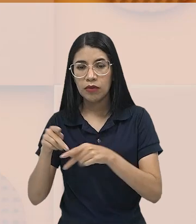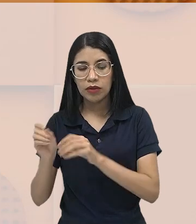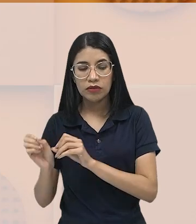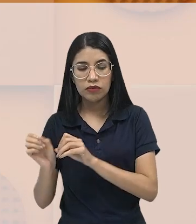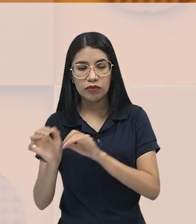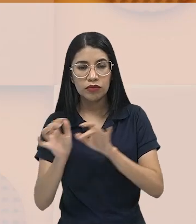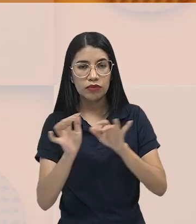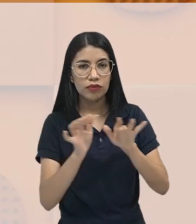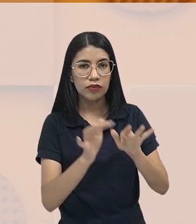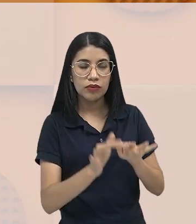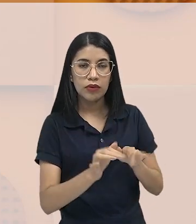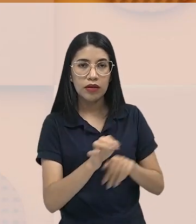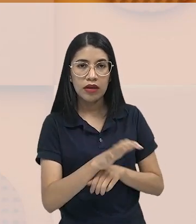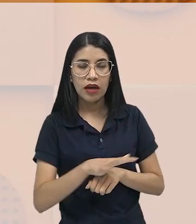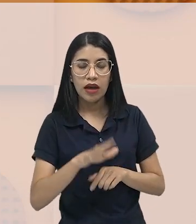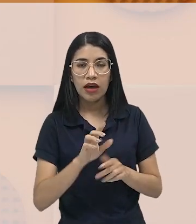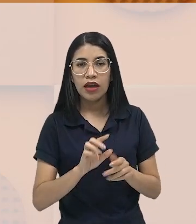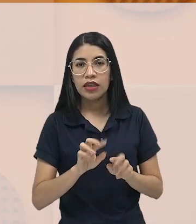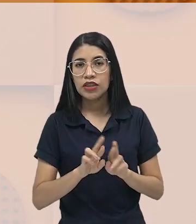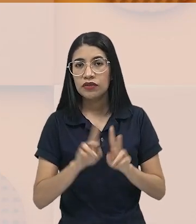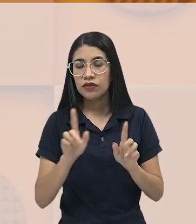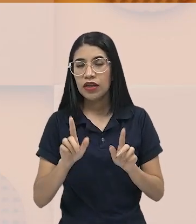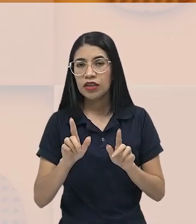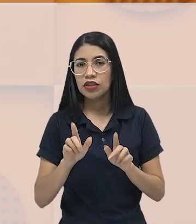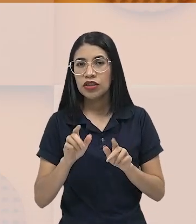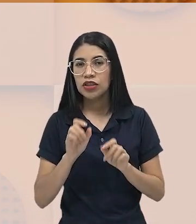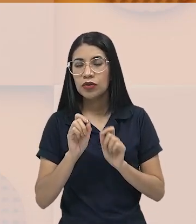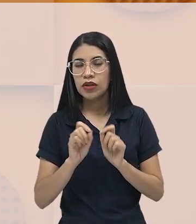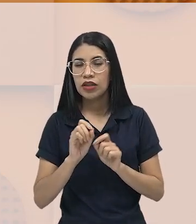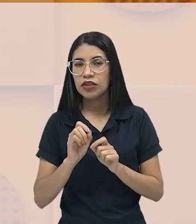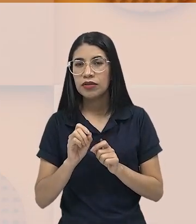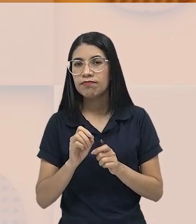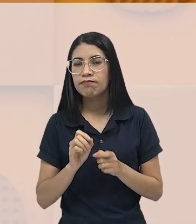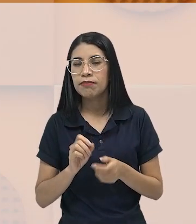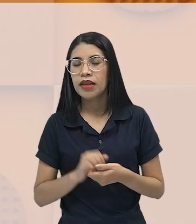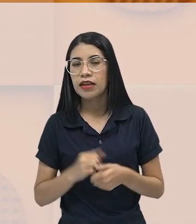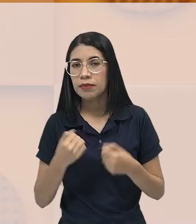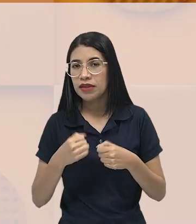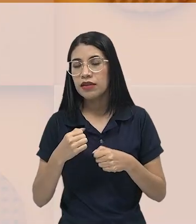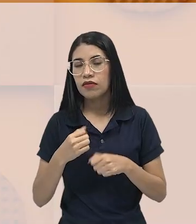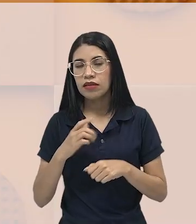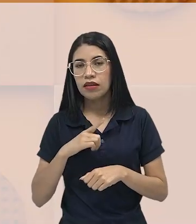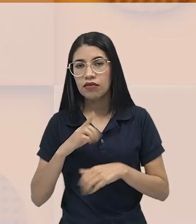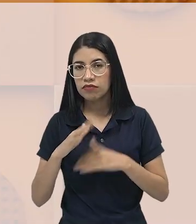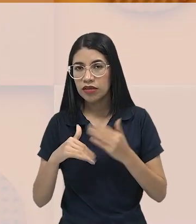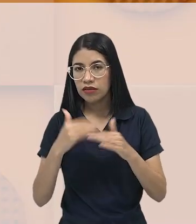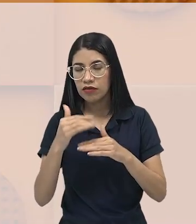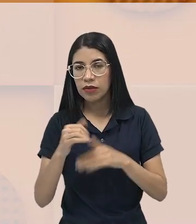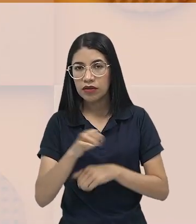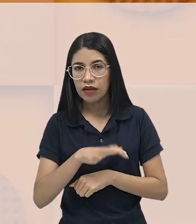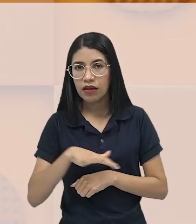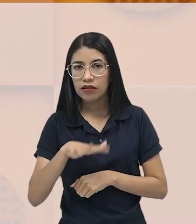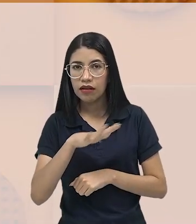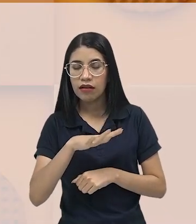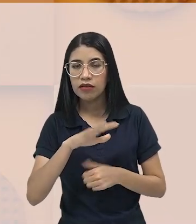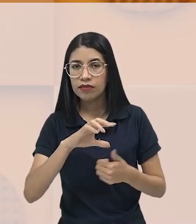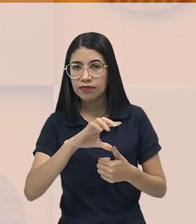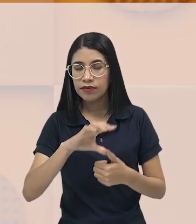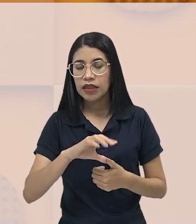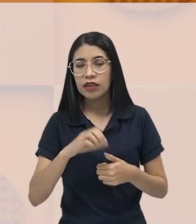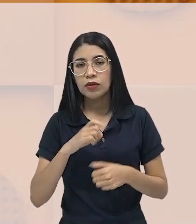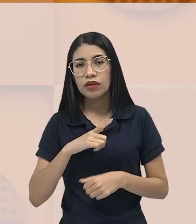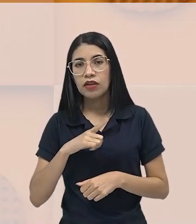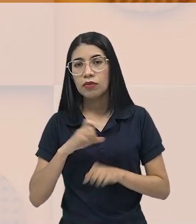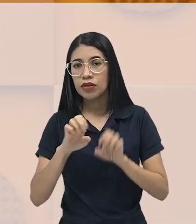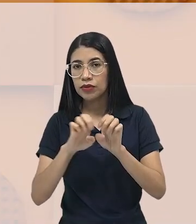que isso quer dizer? Que ao contrário da de exploração, eles vão buscar de fato um desenvolvimento ali naquela terra, né? Então vai haver uma estrutura